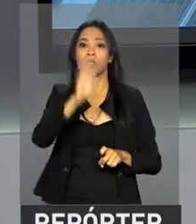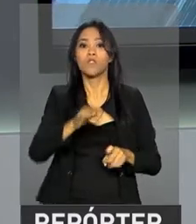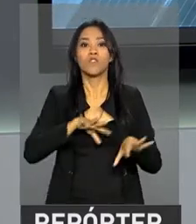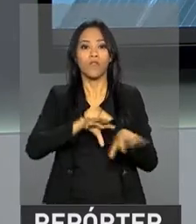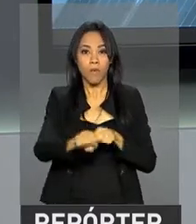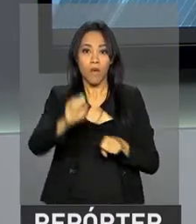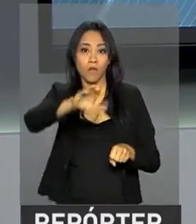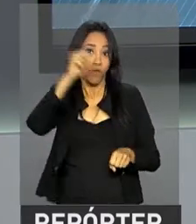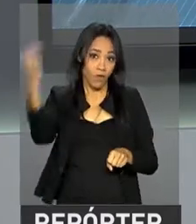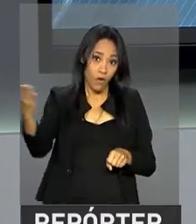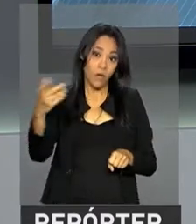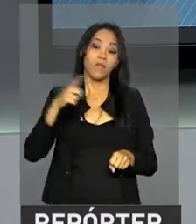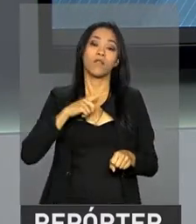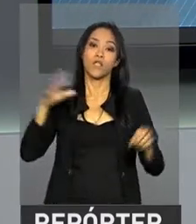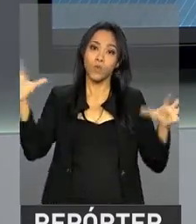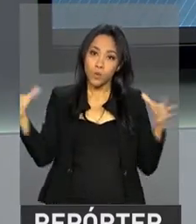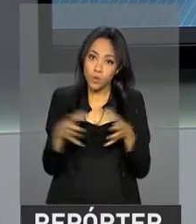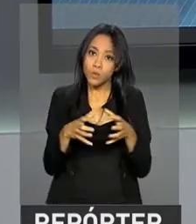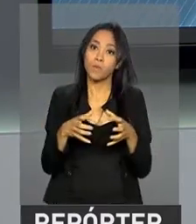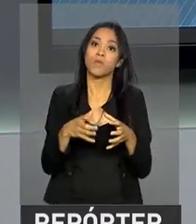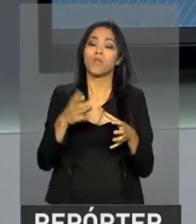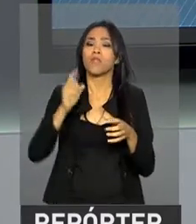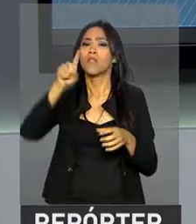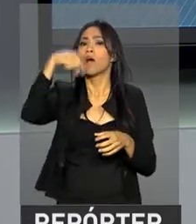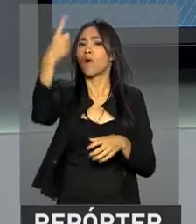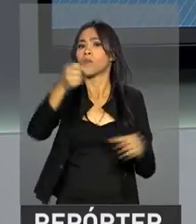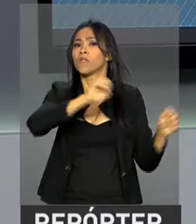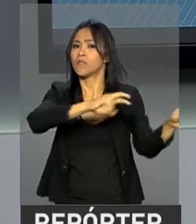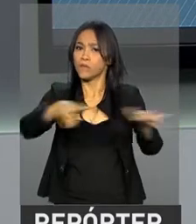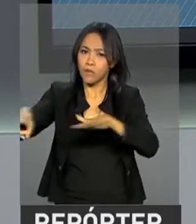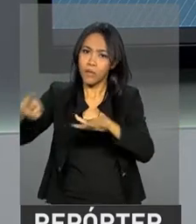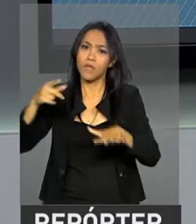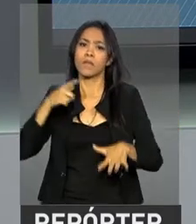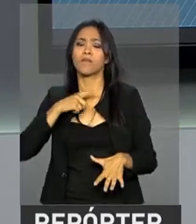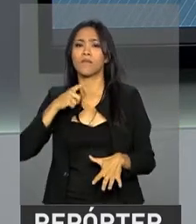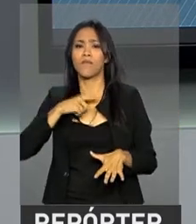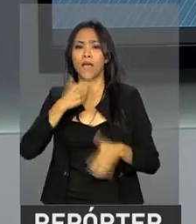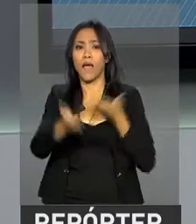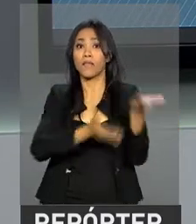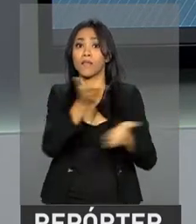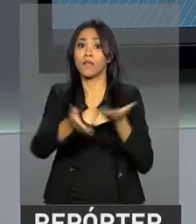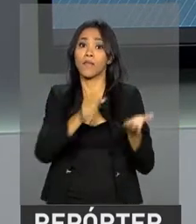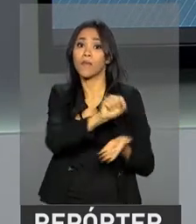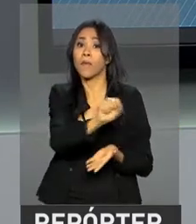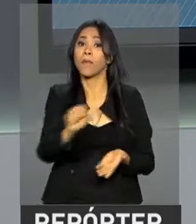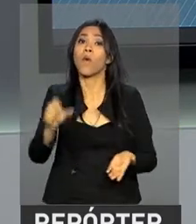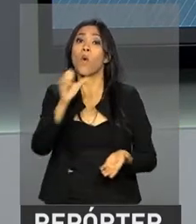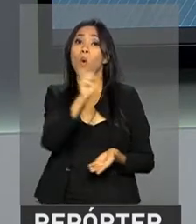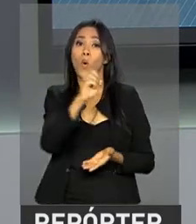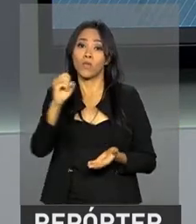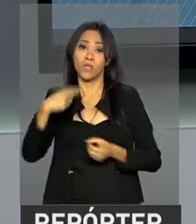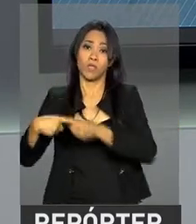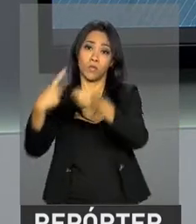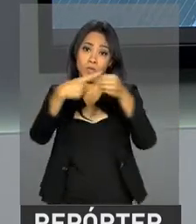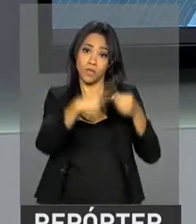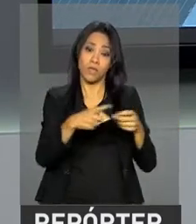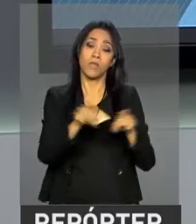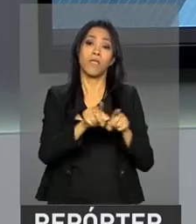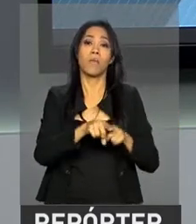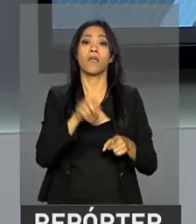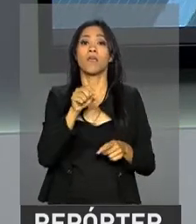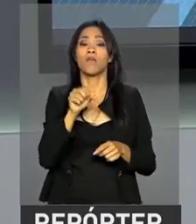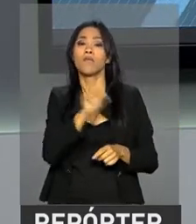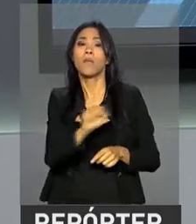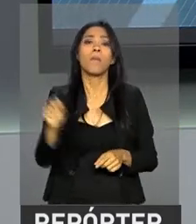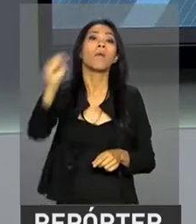Mais Médicos. A partir da próxima semana, eles vão atender em cerca de 800 municípios e 8 áreas indígenas.